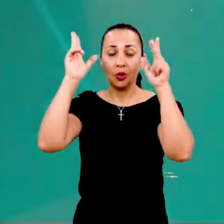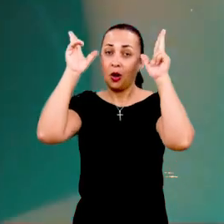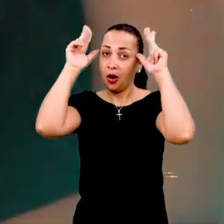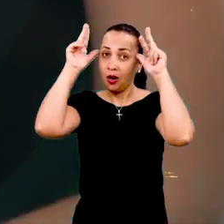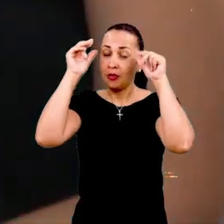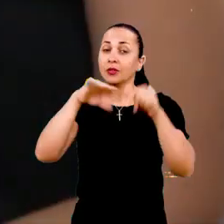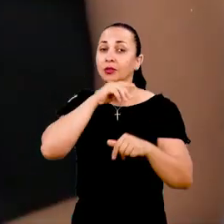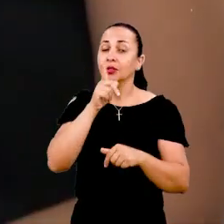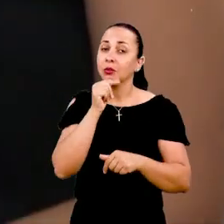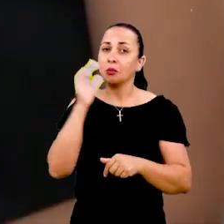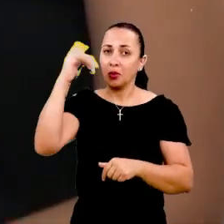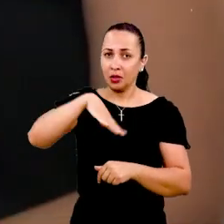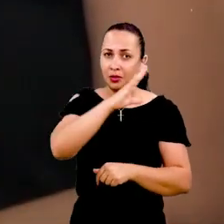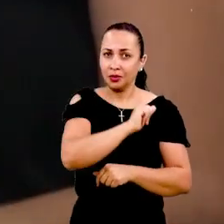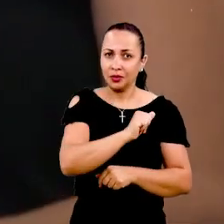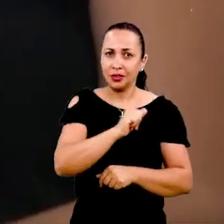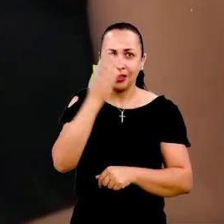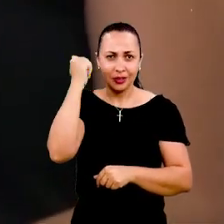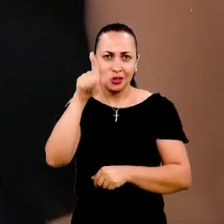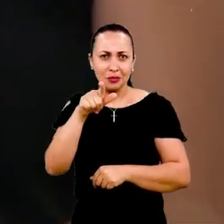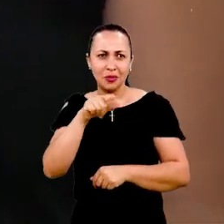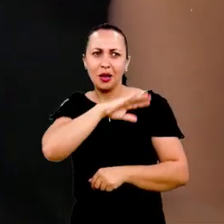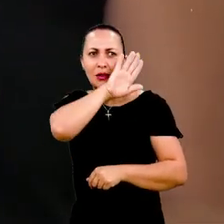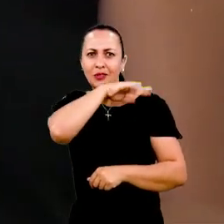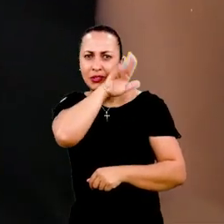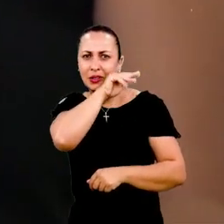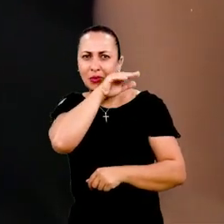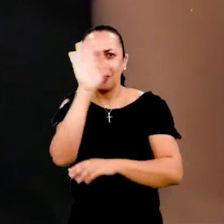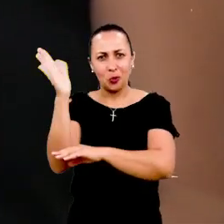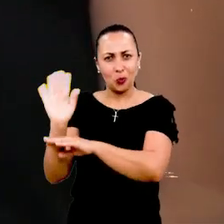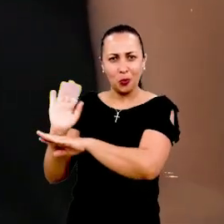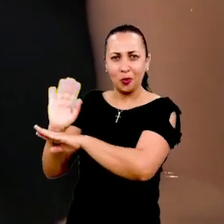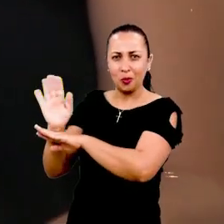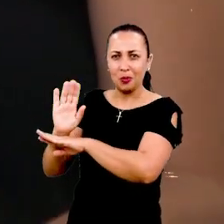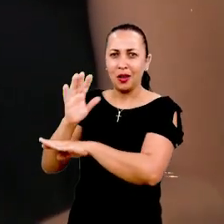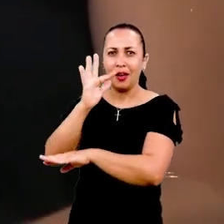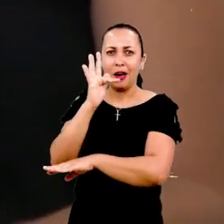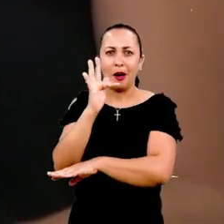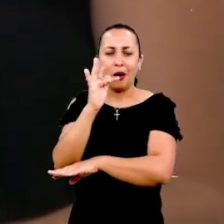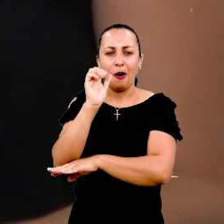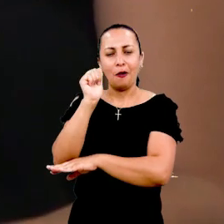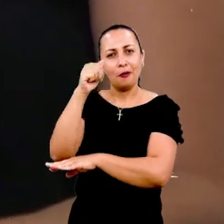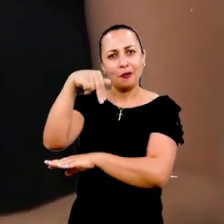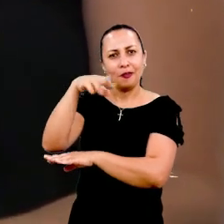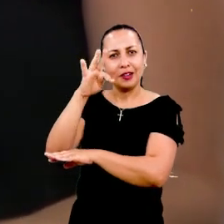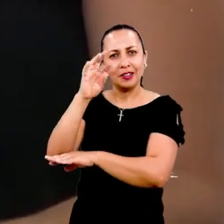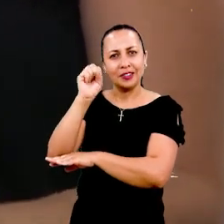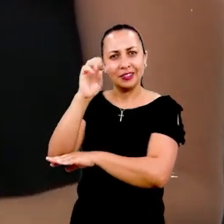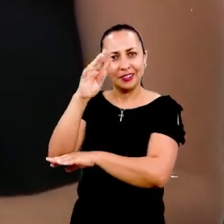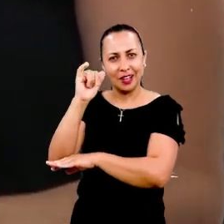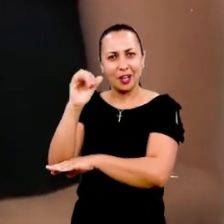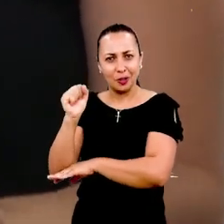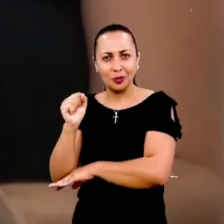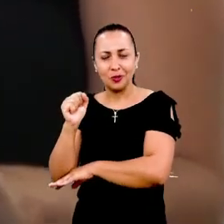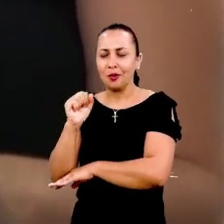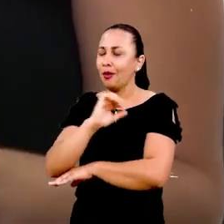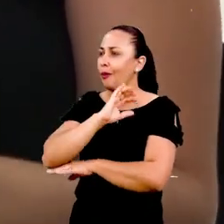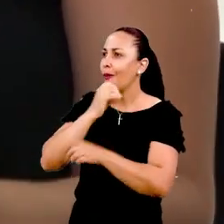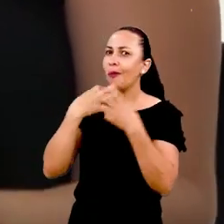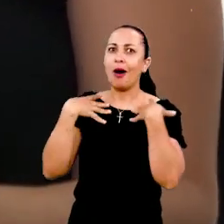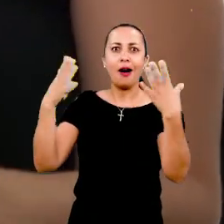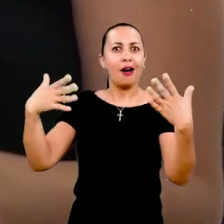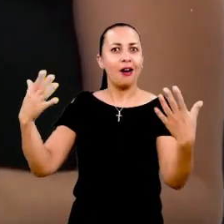Os cavalos marinhos, eles são, sabe aqueles animais fantásticos, né? Que muita gente ainda acha que eles são